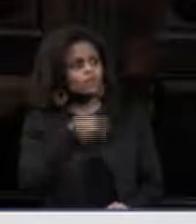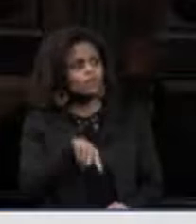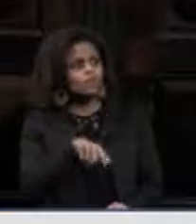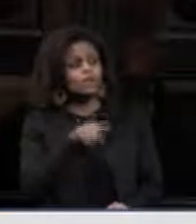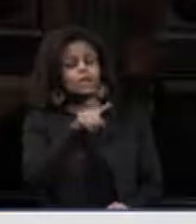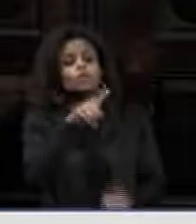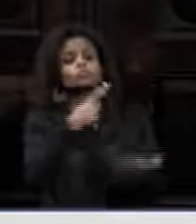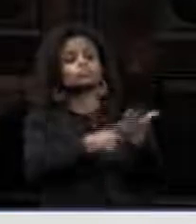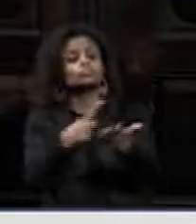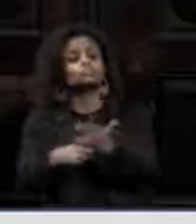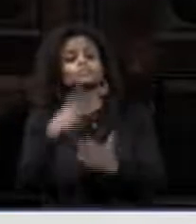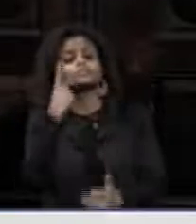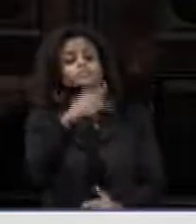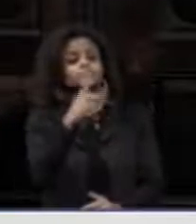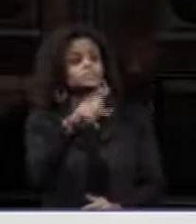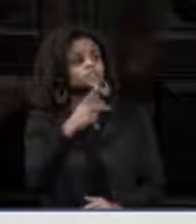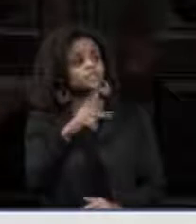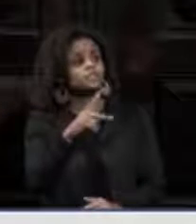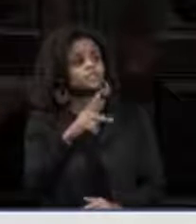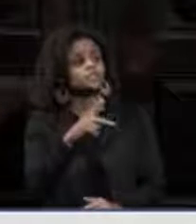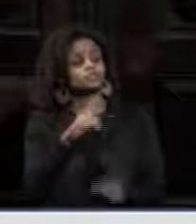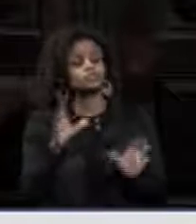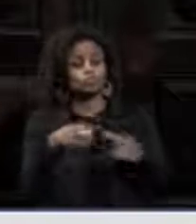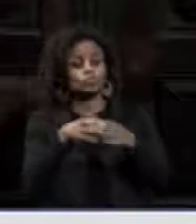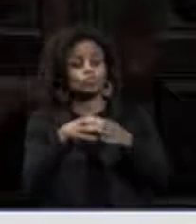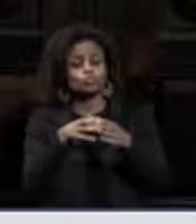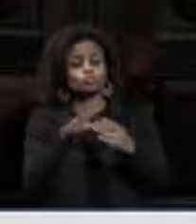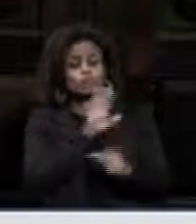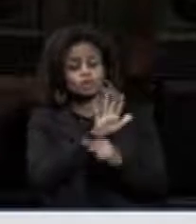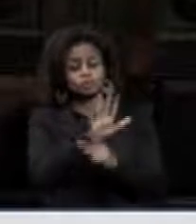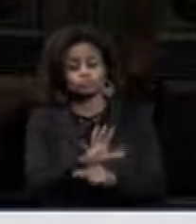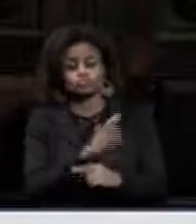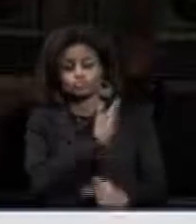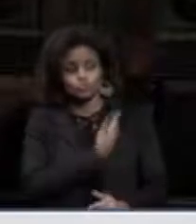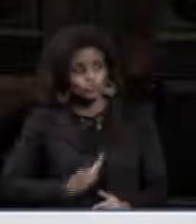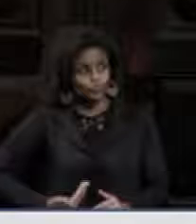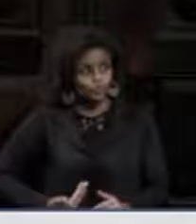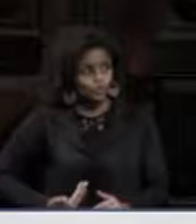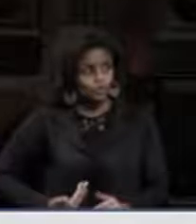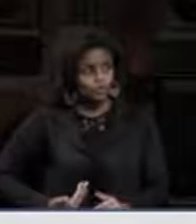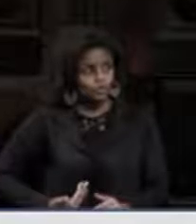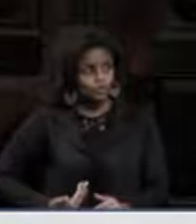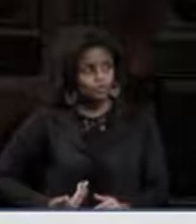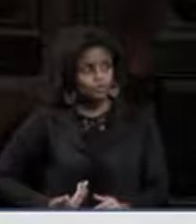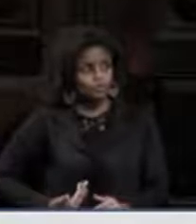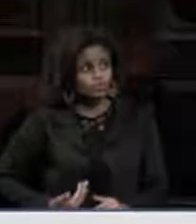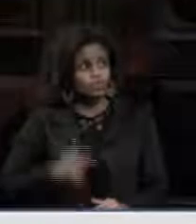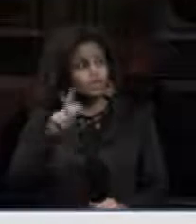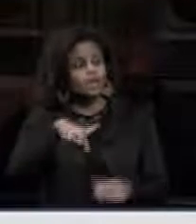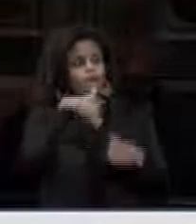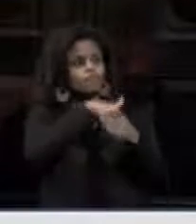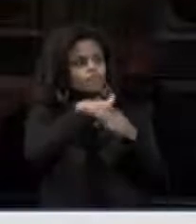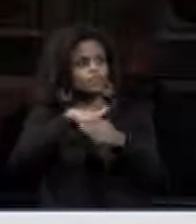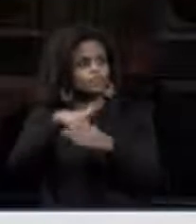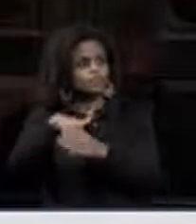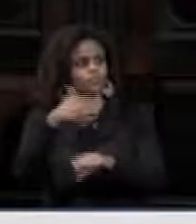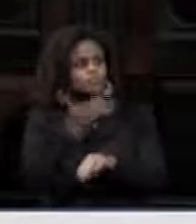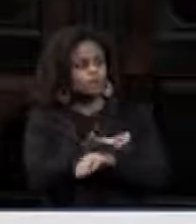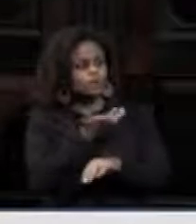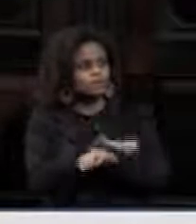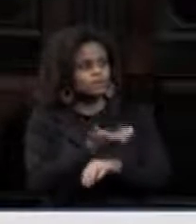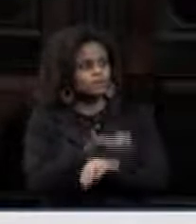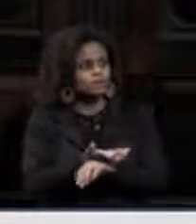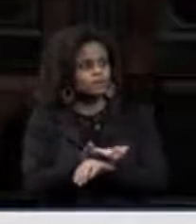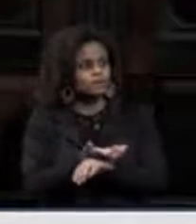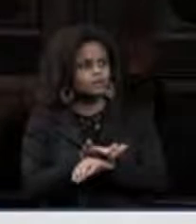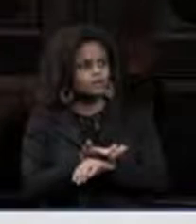compromisso deles, desse pessoal, desses deputados e deputadas, exatamente com matérias que não é interesse do Estado,